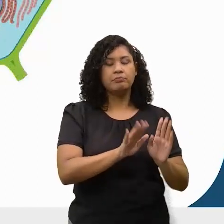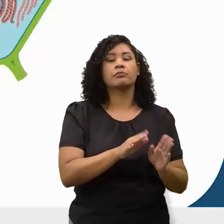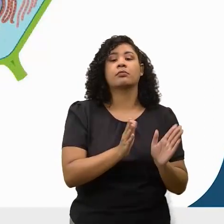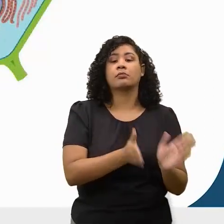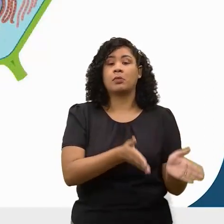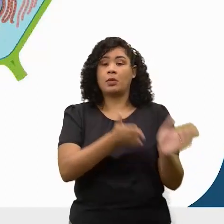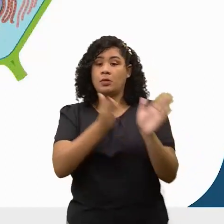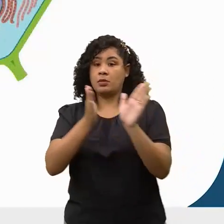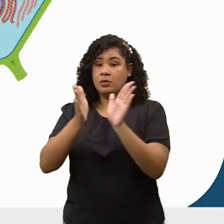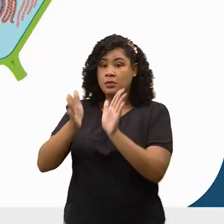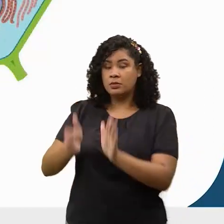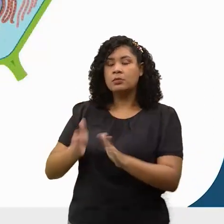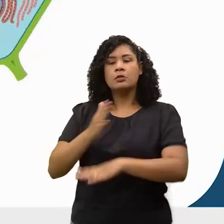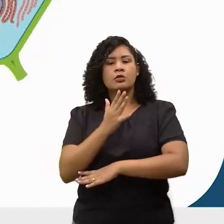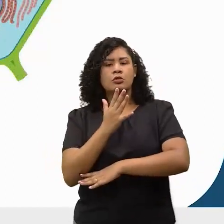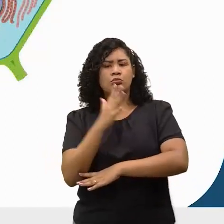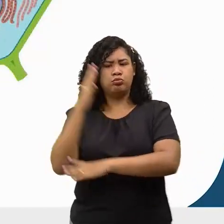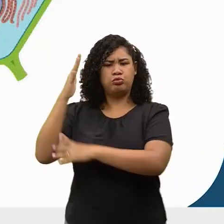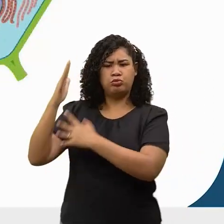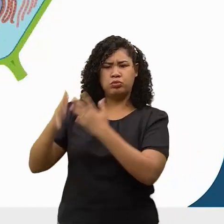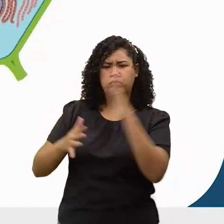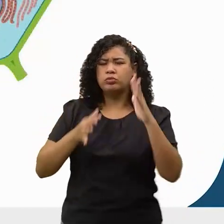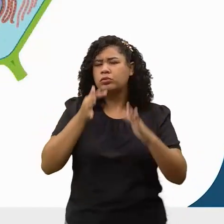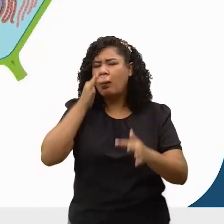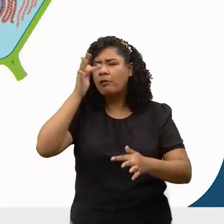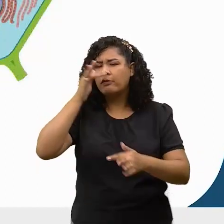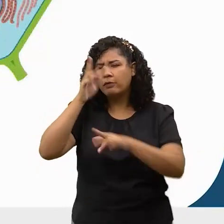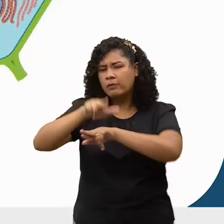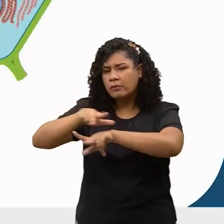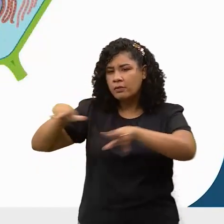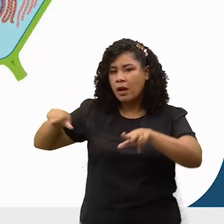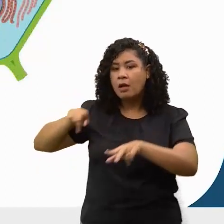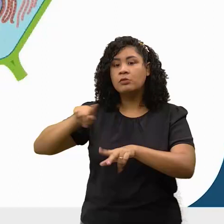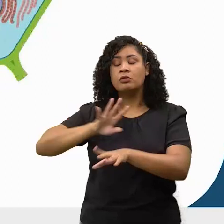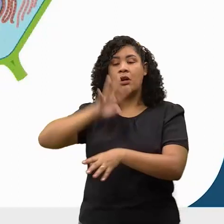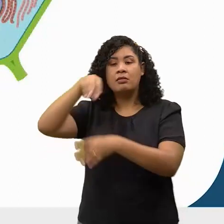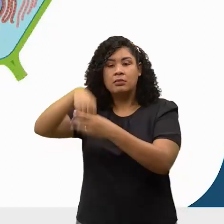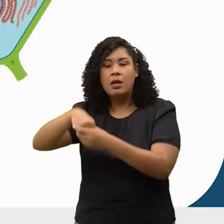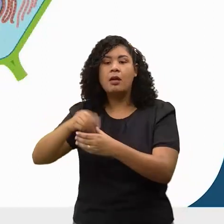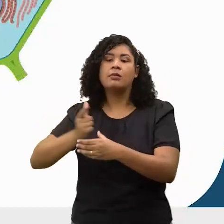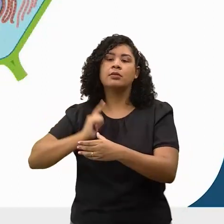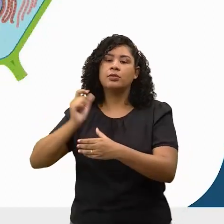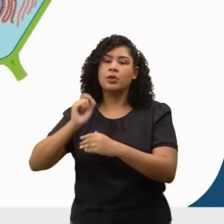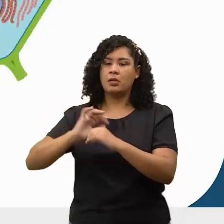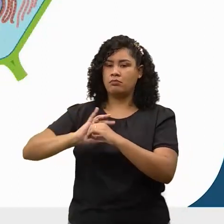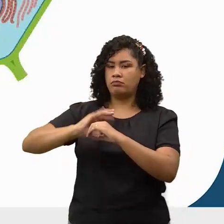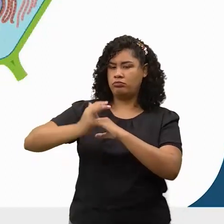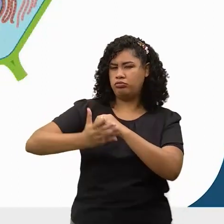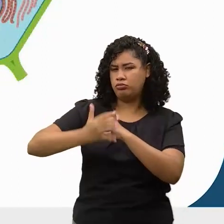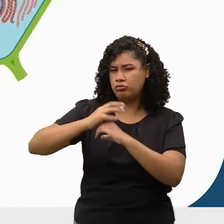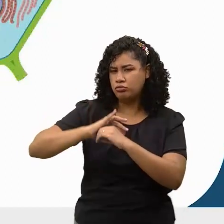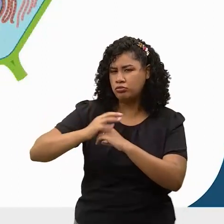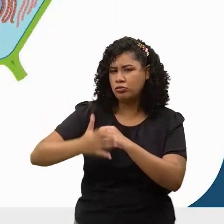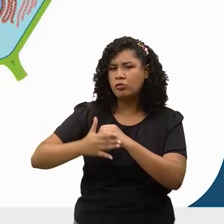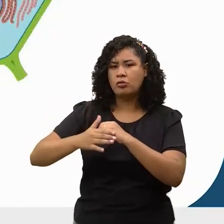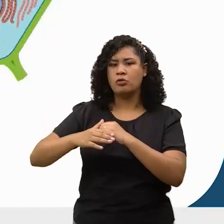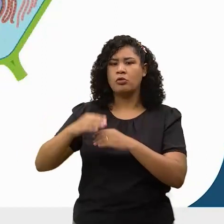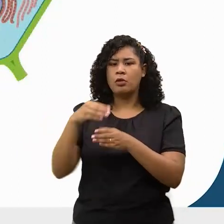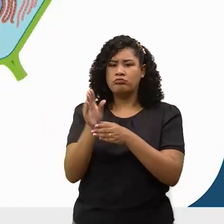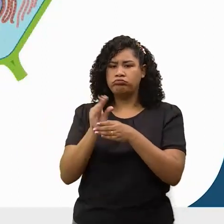células eucarióticas vegetais, existe, por exemplo, a parede celular, existe o cloroplasto,